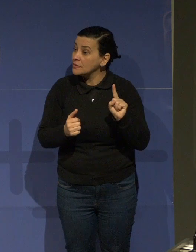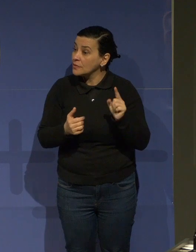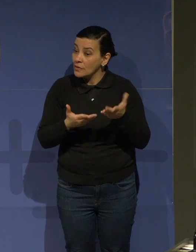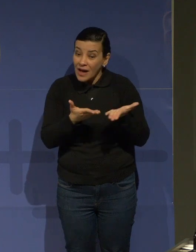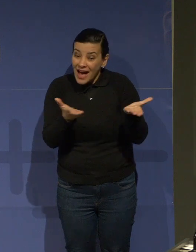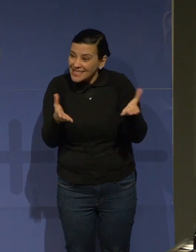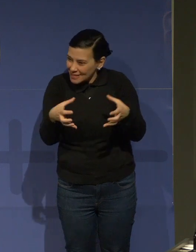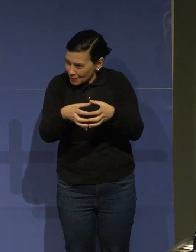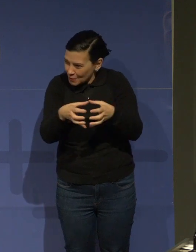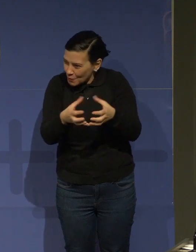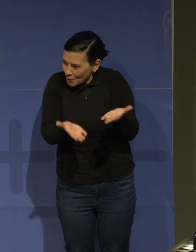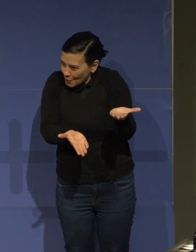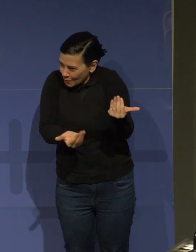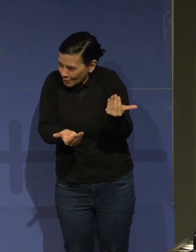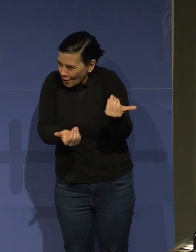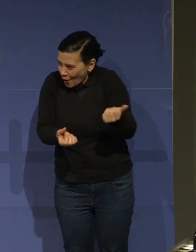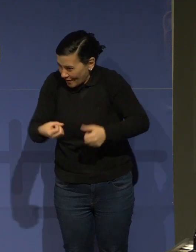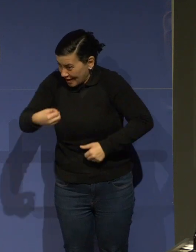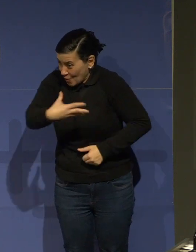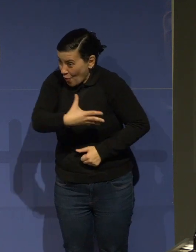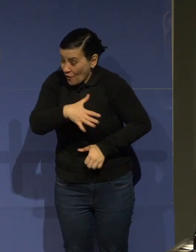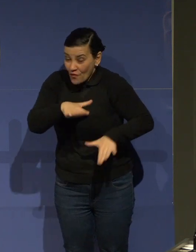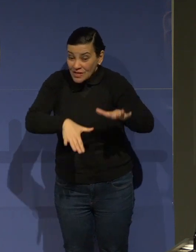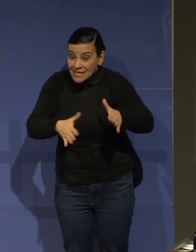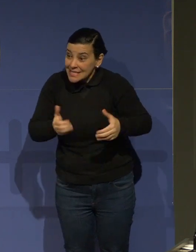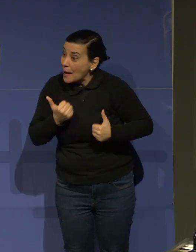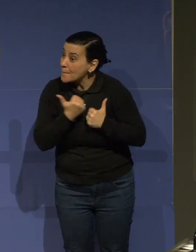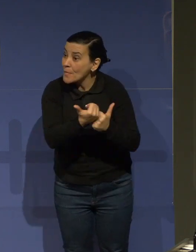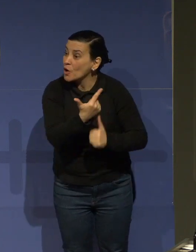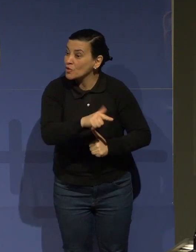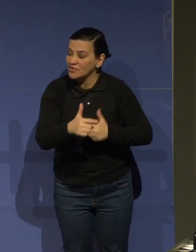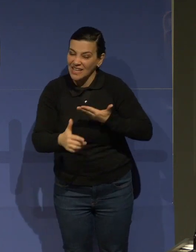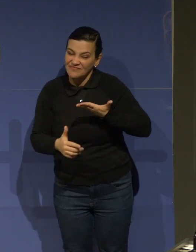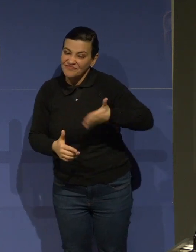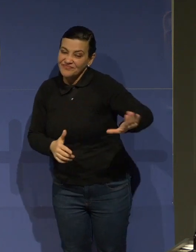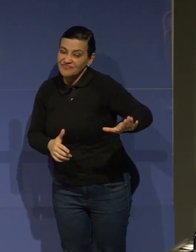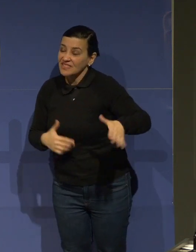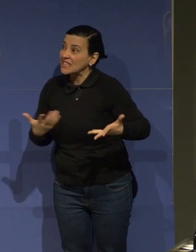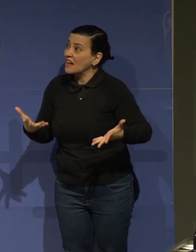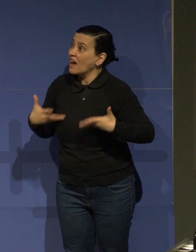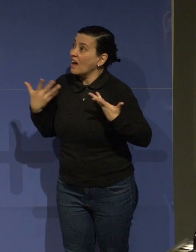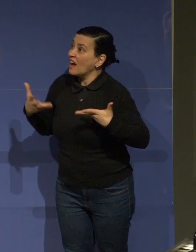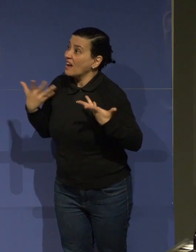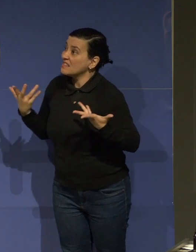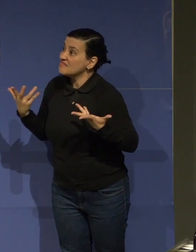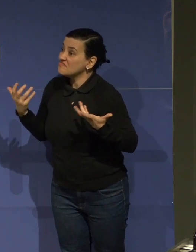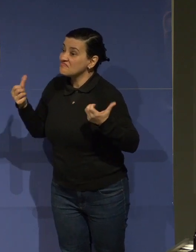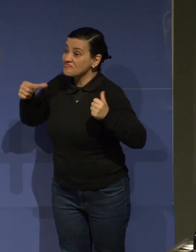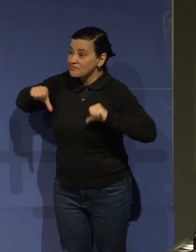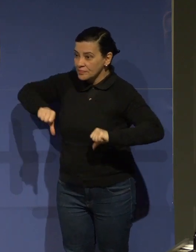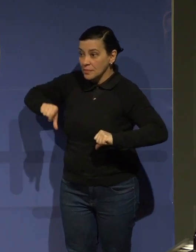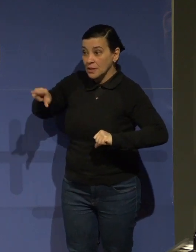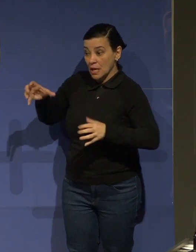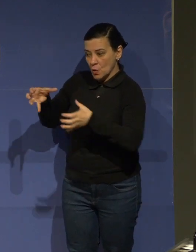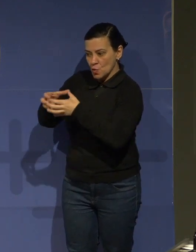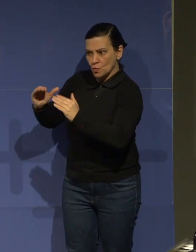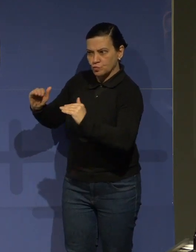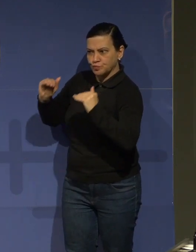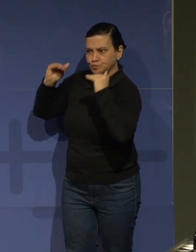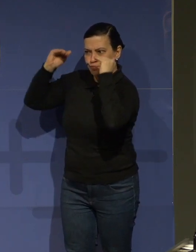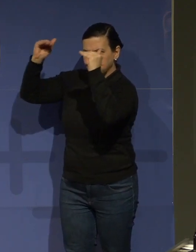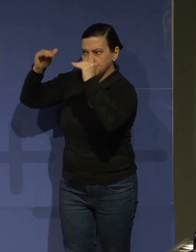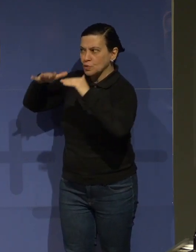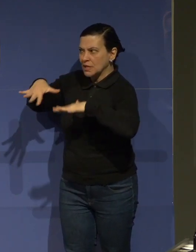júniores em algum time também não vão se sentir motivadas para poder resolver esse tipo de coisa. Então, quando você tem o apoio vindo de cima,